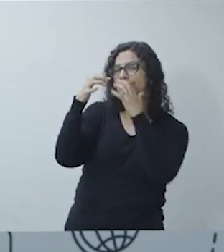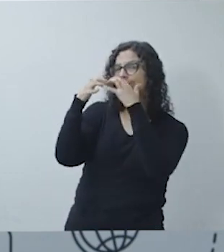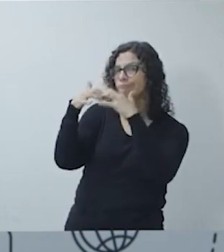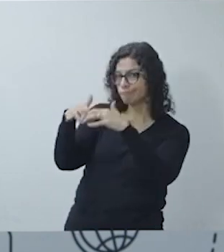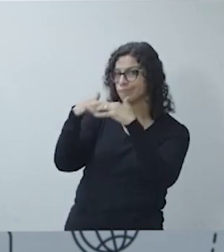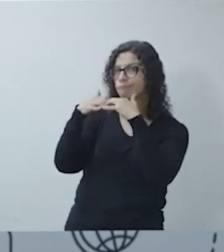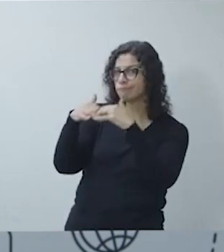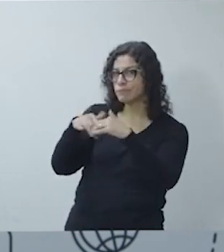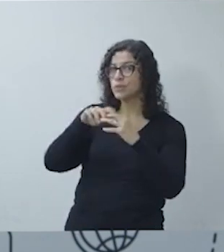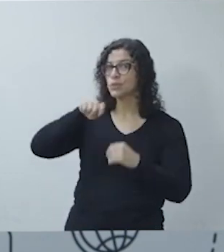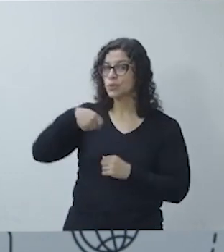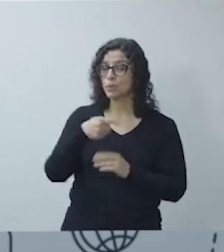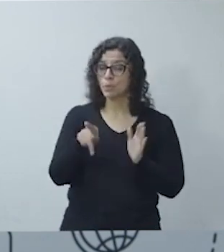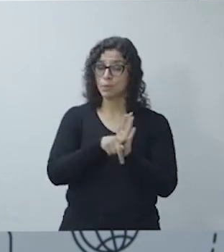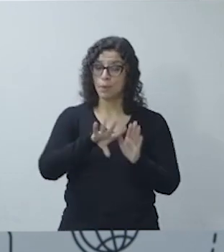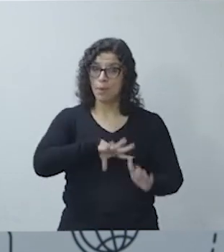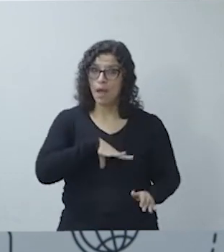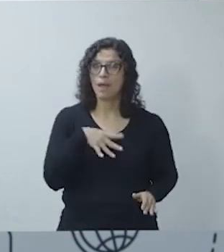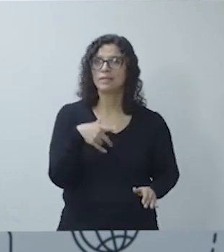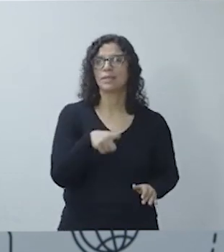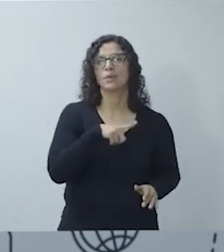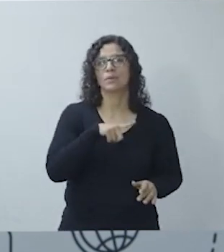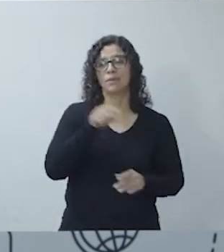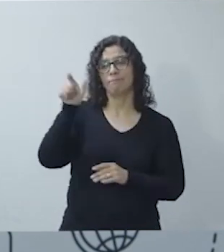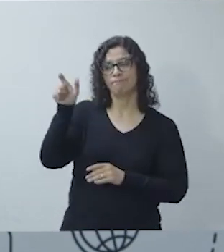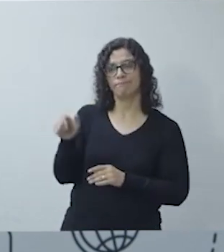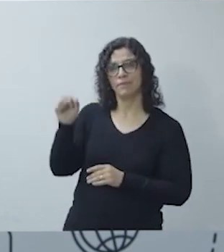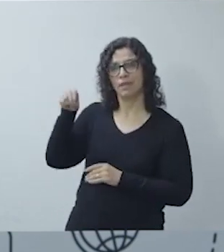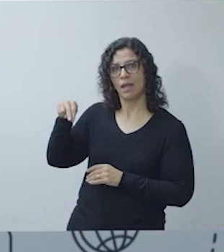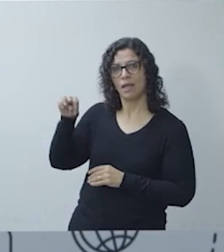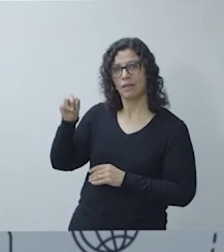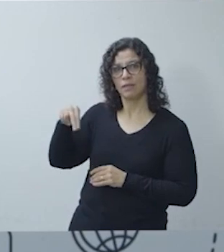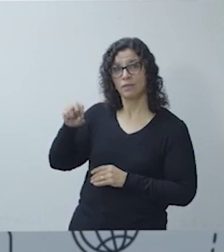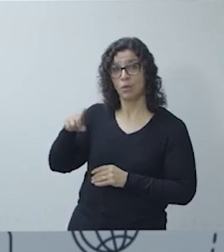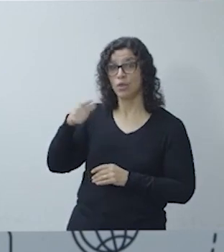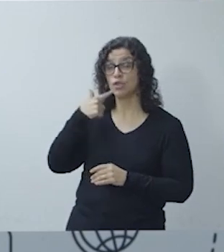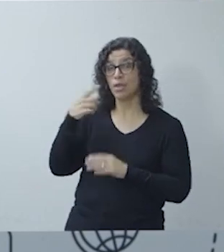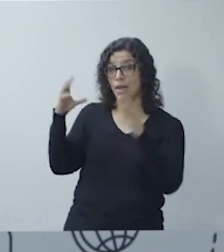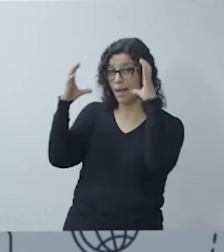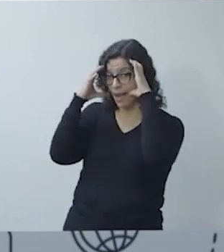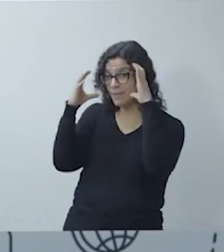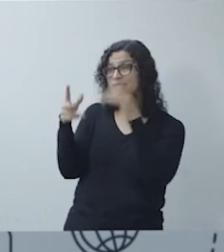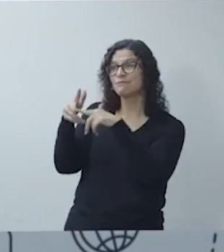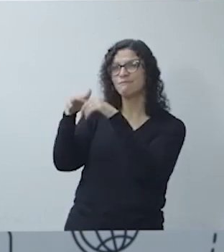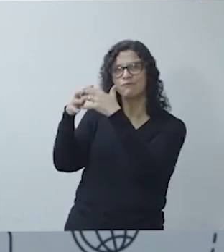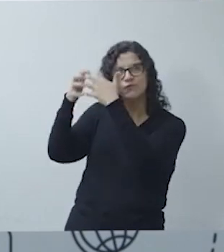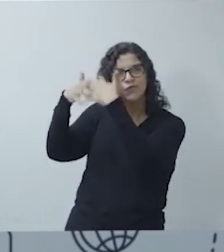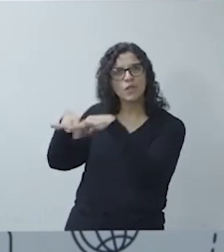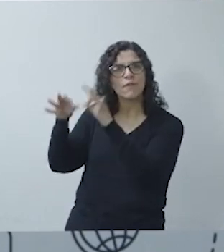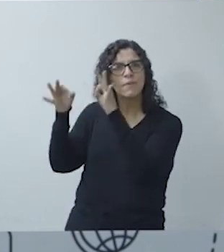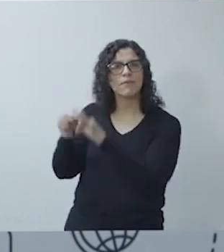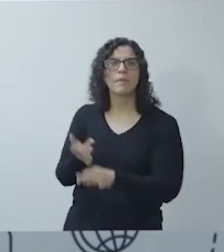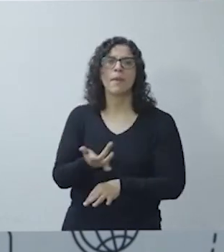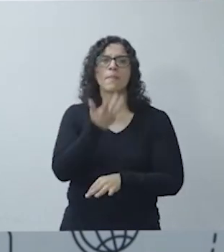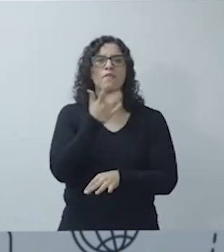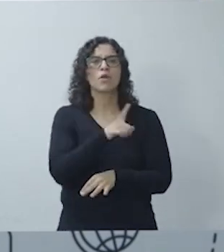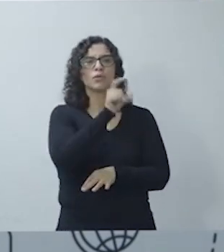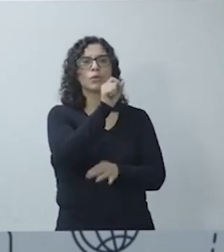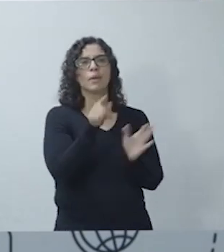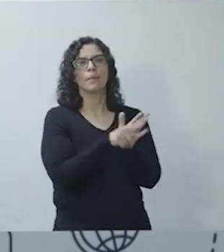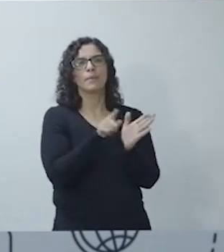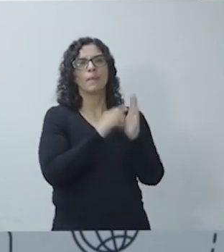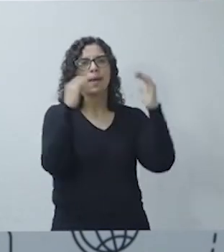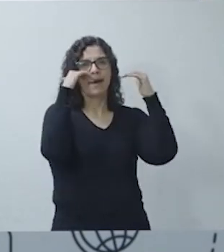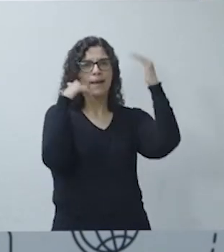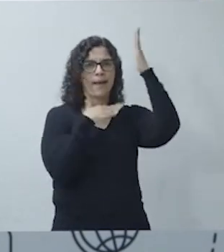refletindo sobre as atitudes de Antenor, que tinha a cabeça que funcionava, mas preferiu aquela